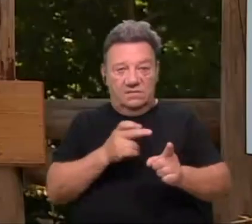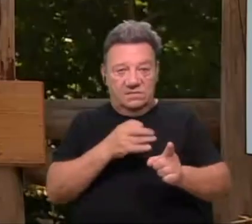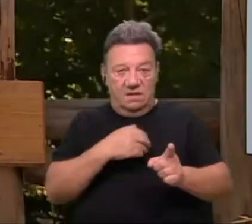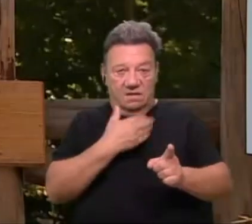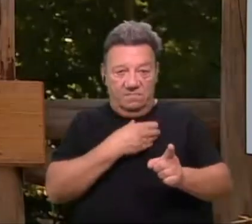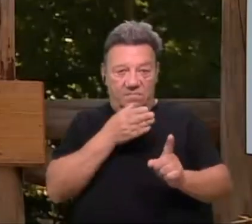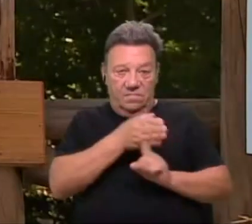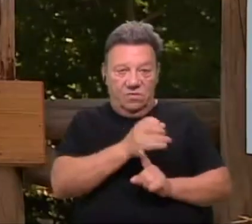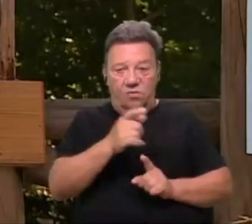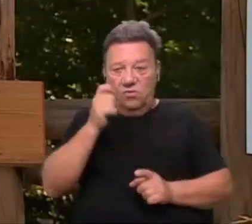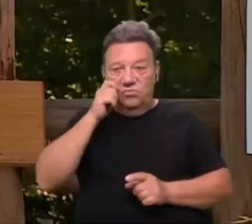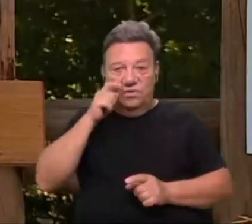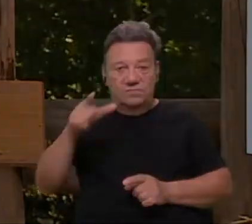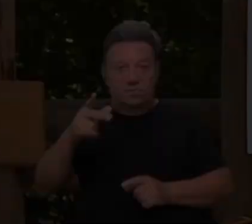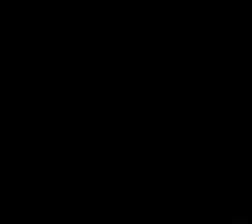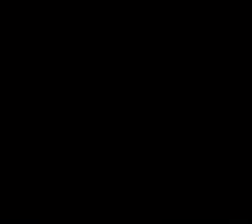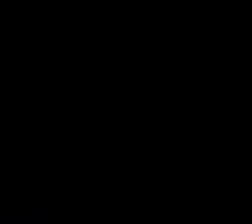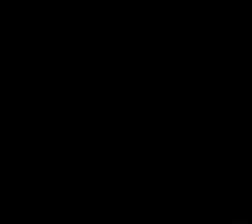Azenha ou do Turismo de vagos